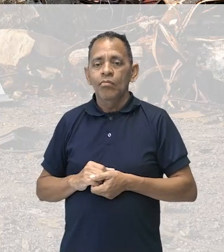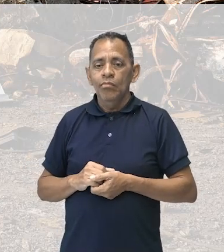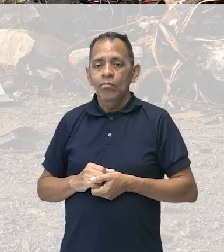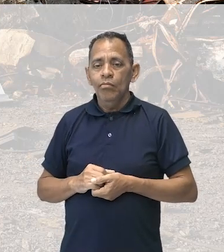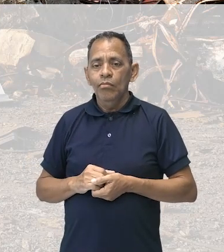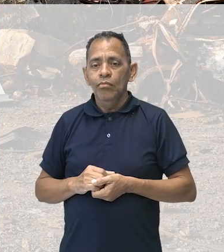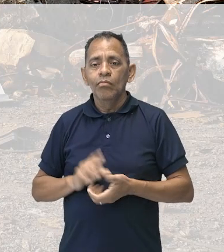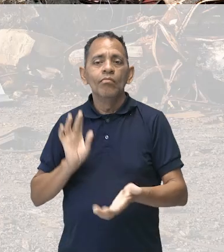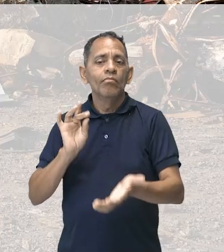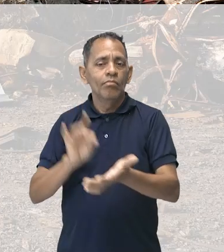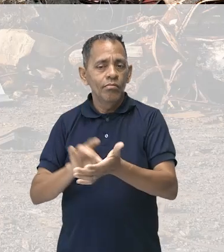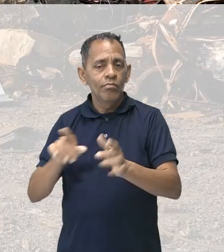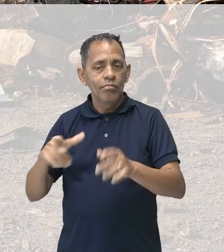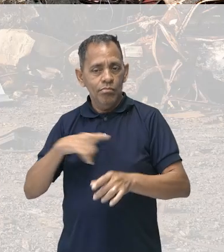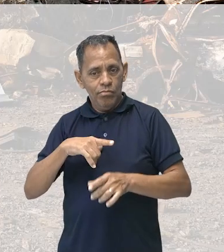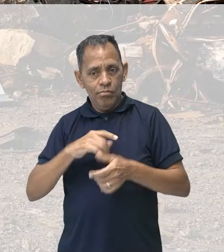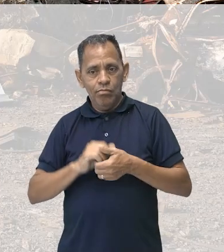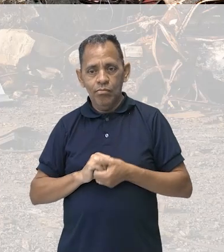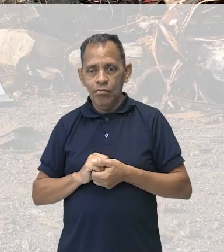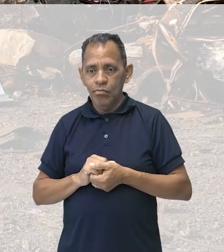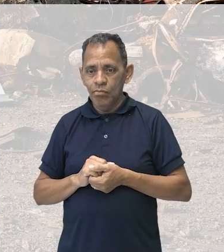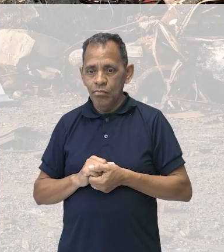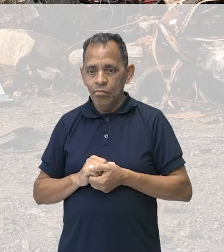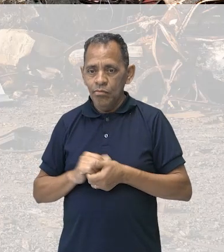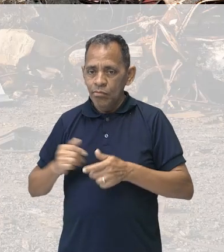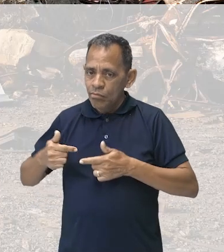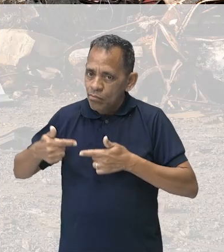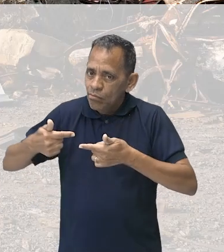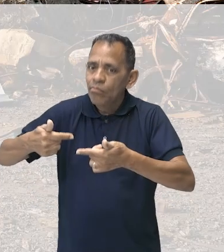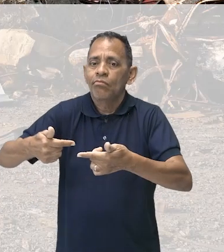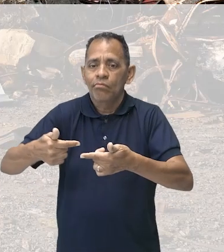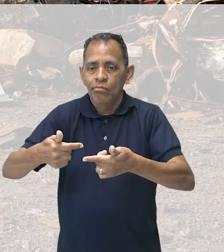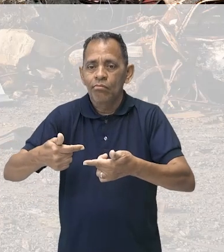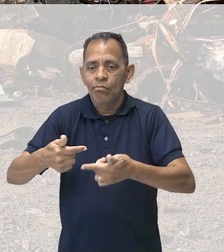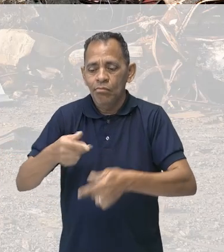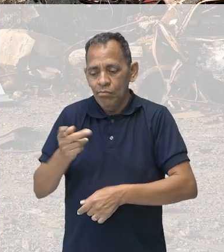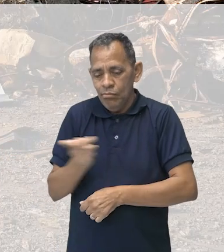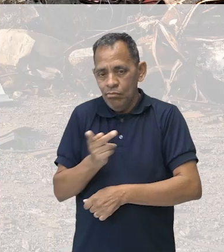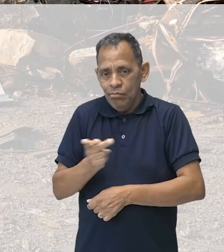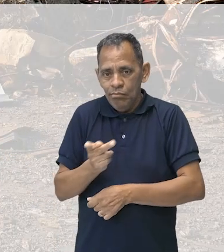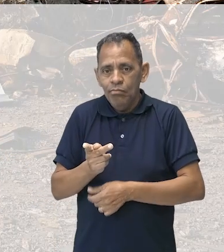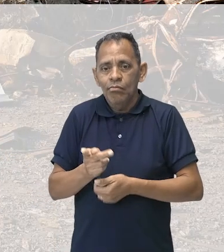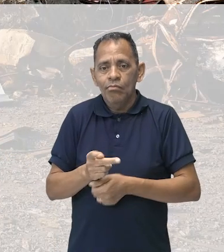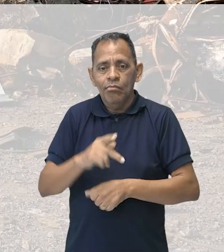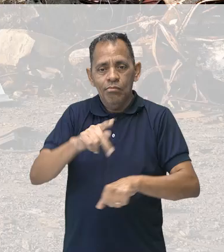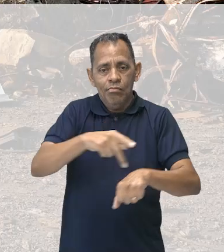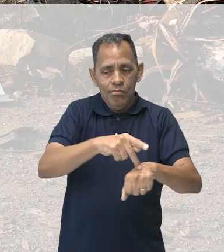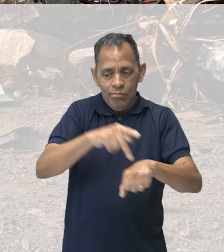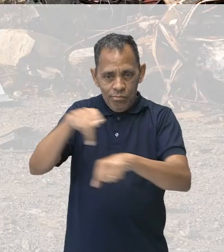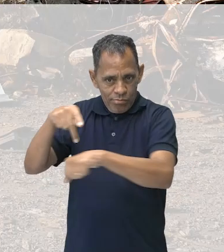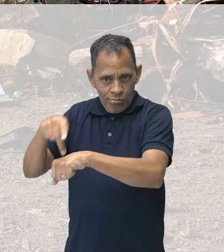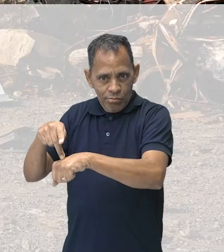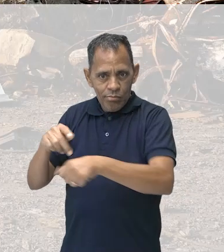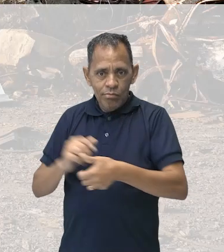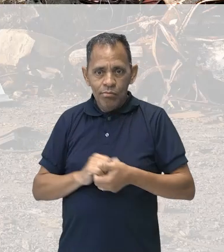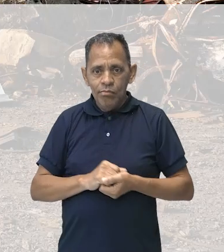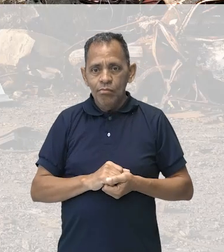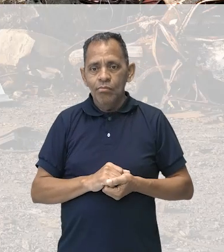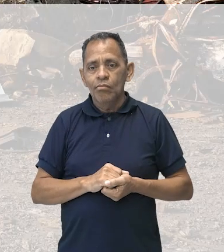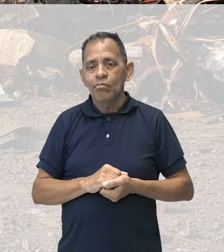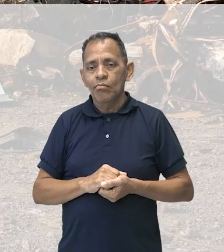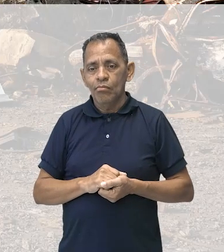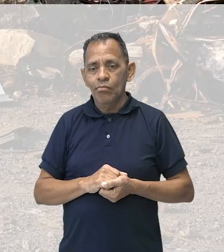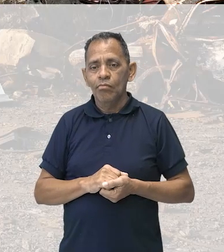E, de uma certa forma, acaba estando aí entre duas nações, né? Duas áreas aí em